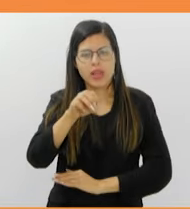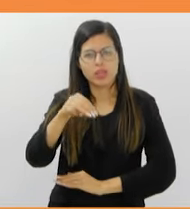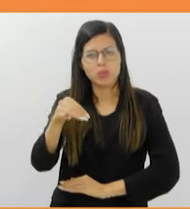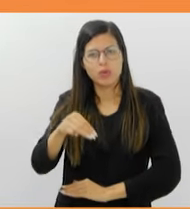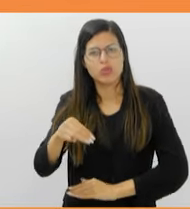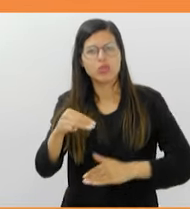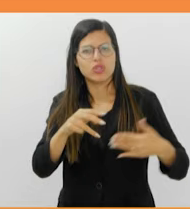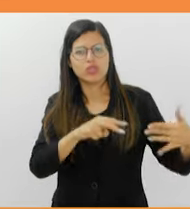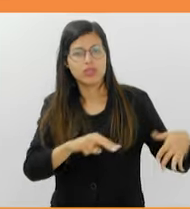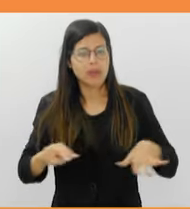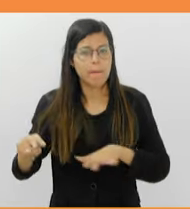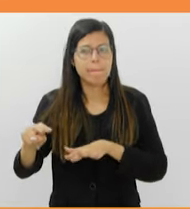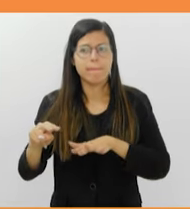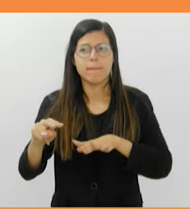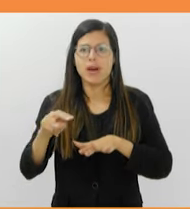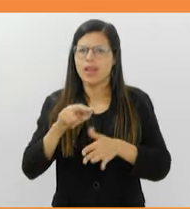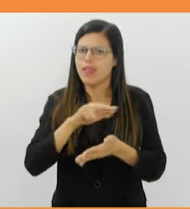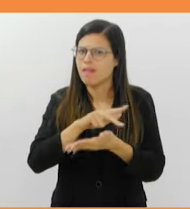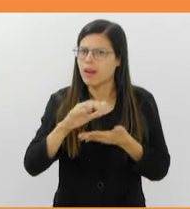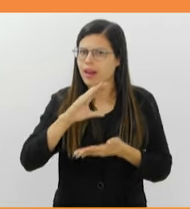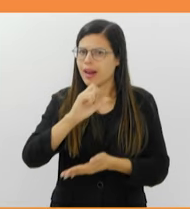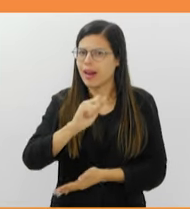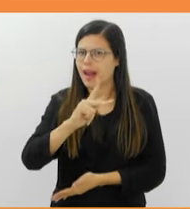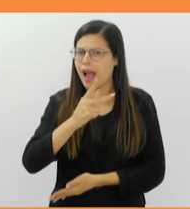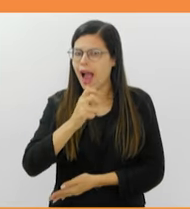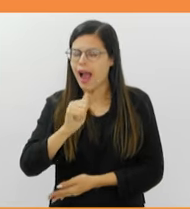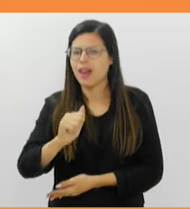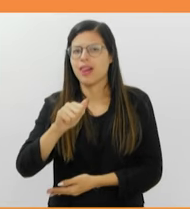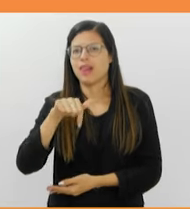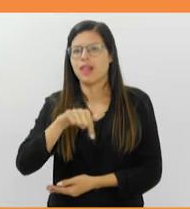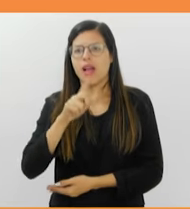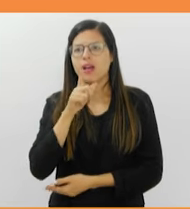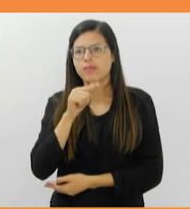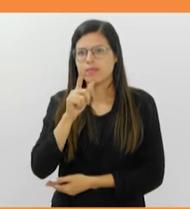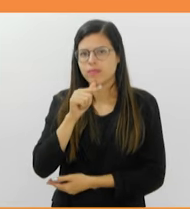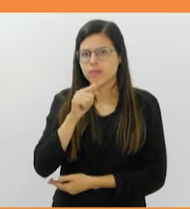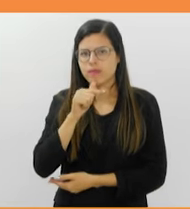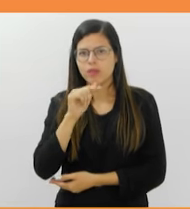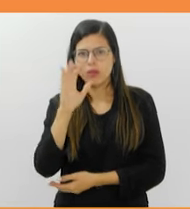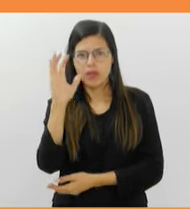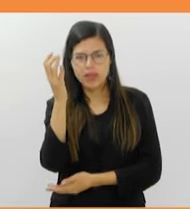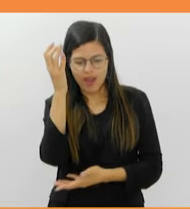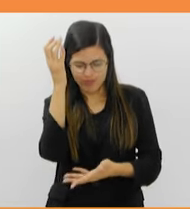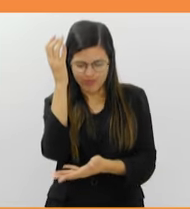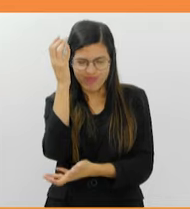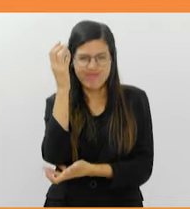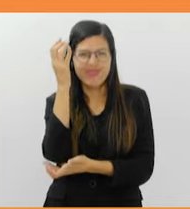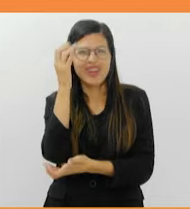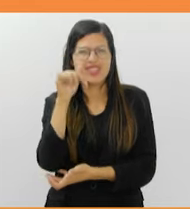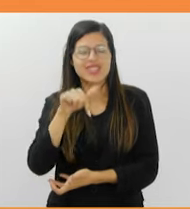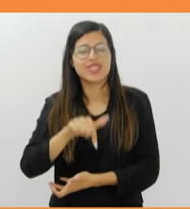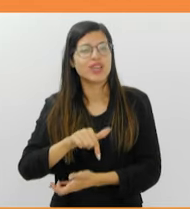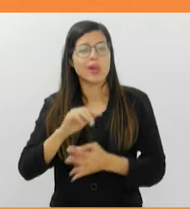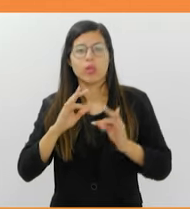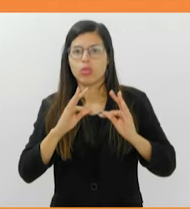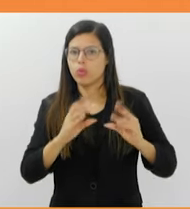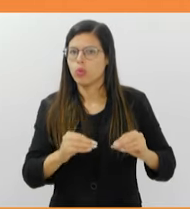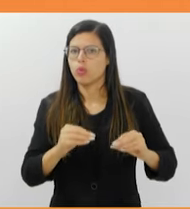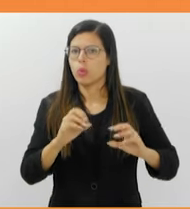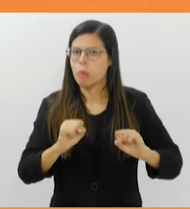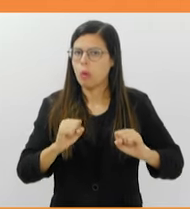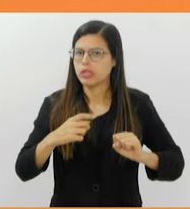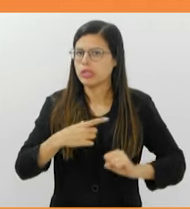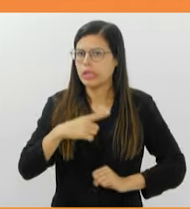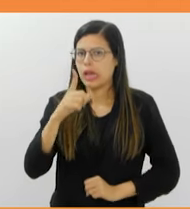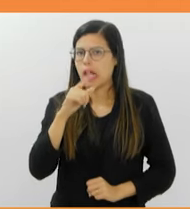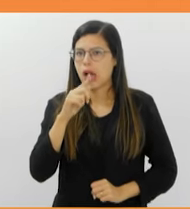semana, calhas, caixas d'água, pratinhos de planta e todo e qualquer recipiente que possa acumular água